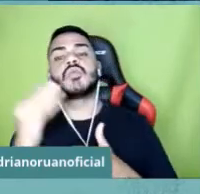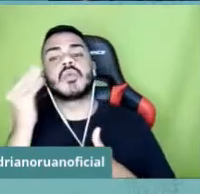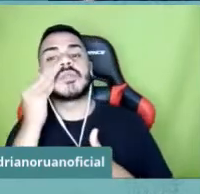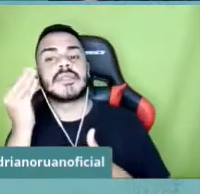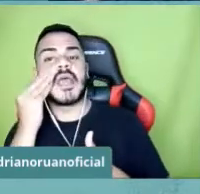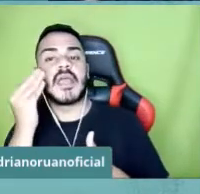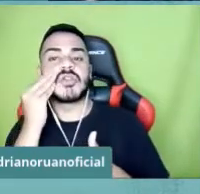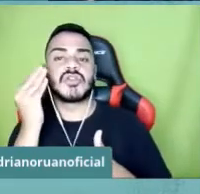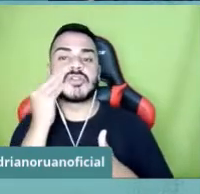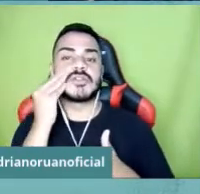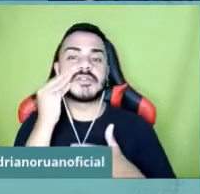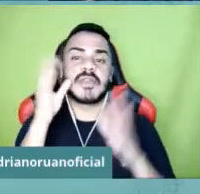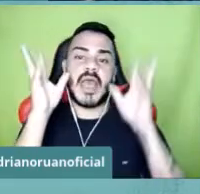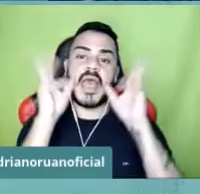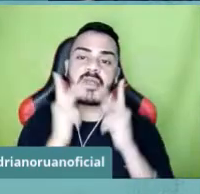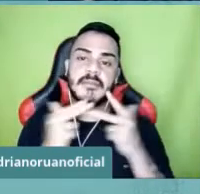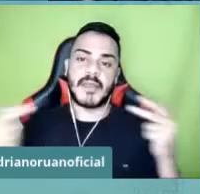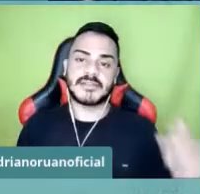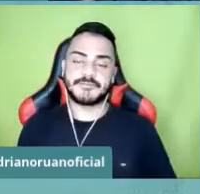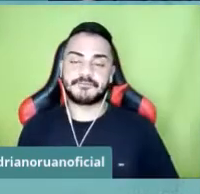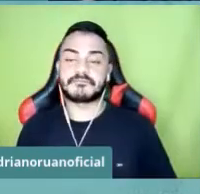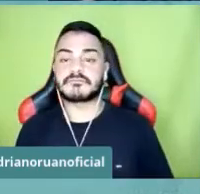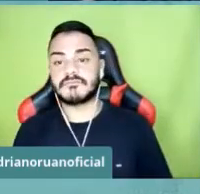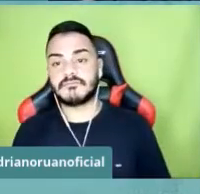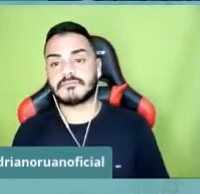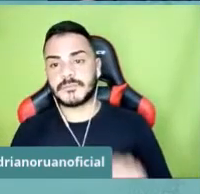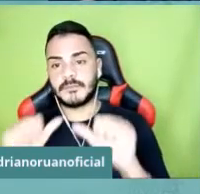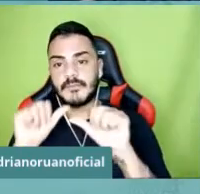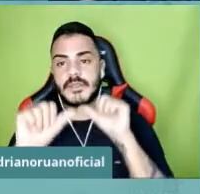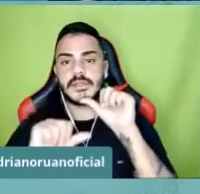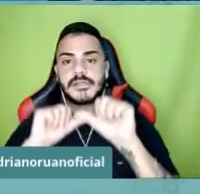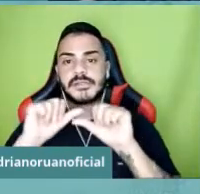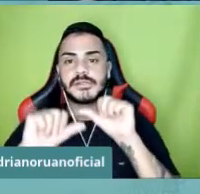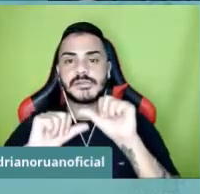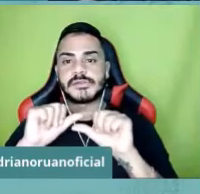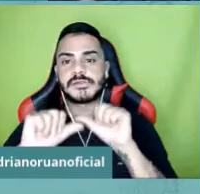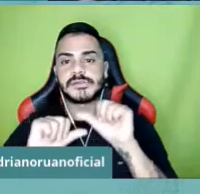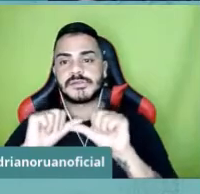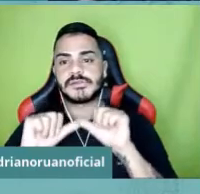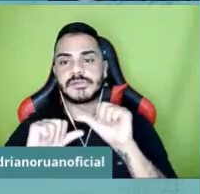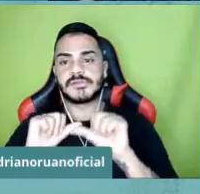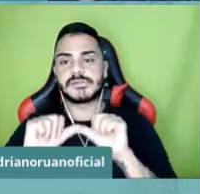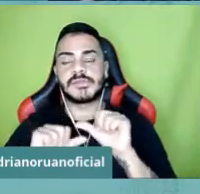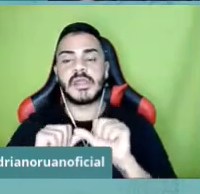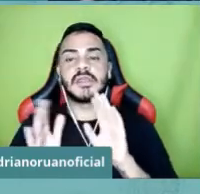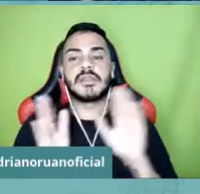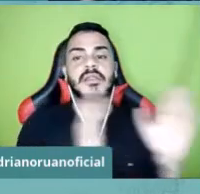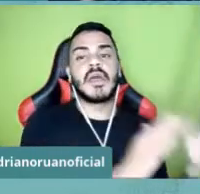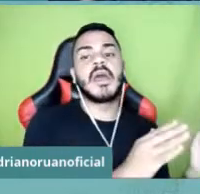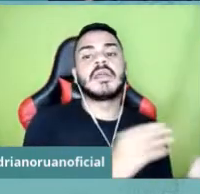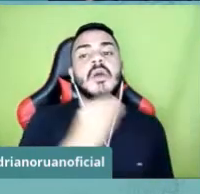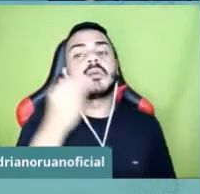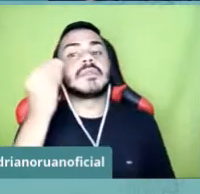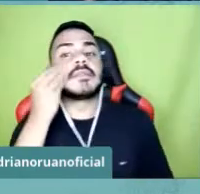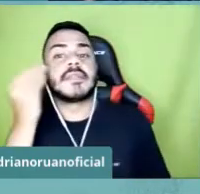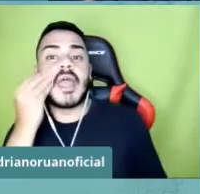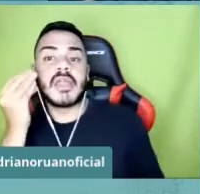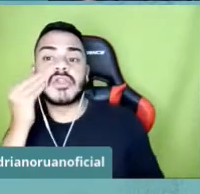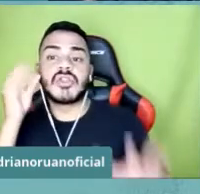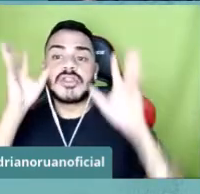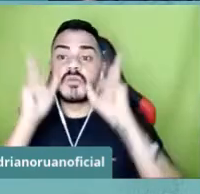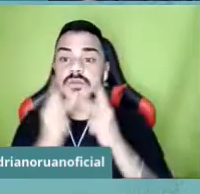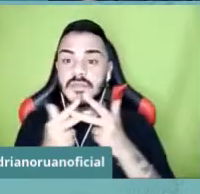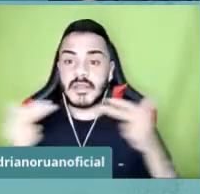animais. Nestes testes animais também é quando a gente consegue ter uma ideia de dose,